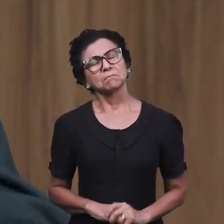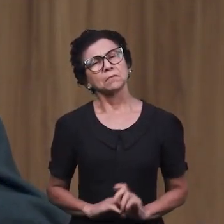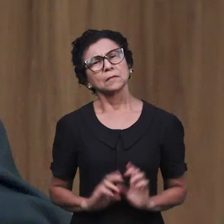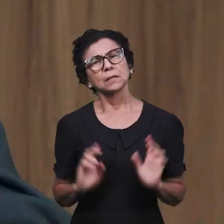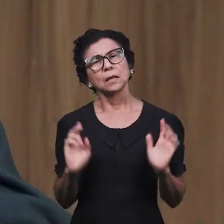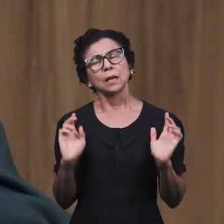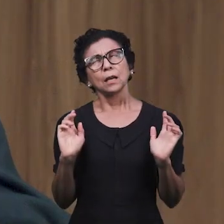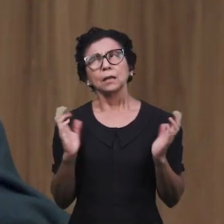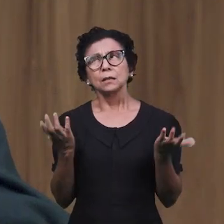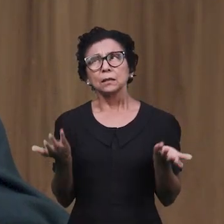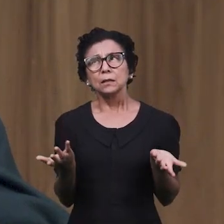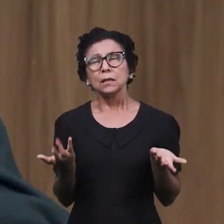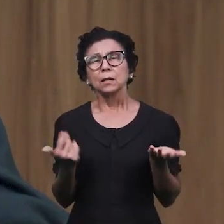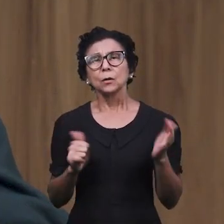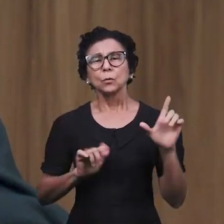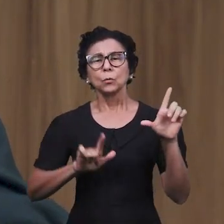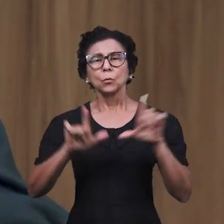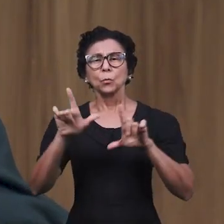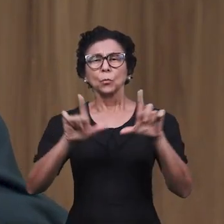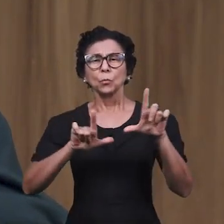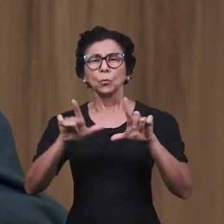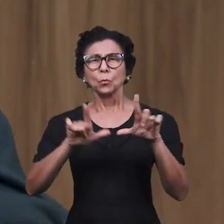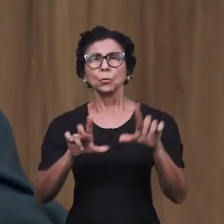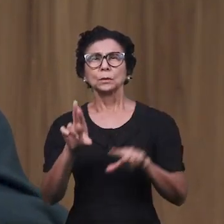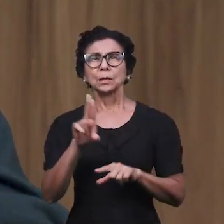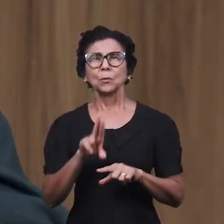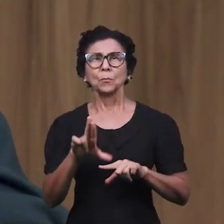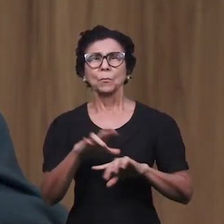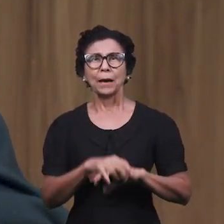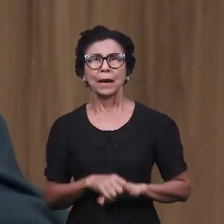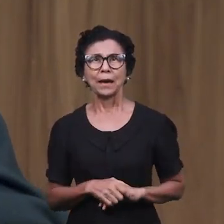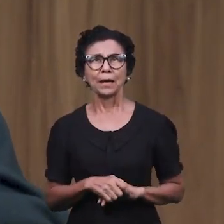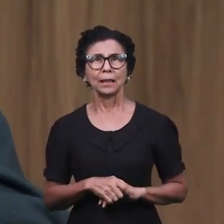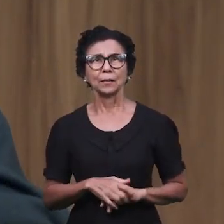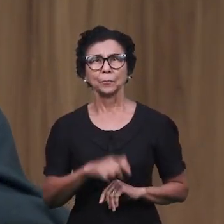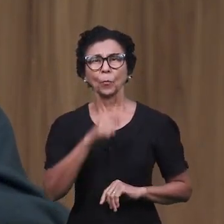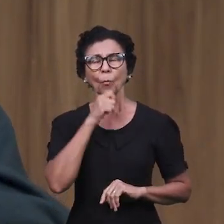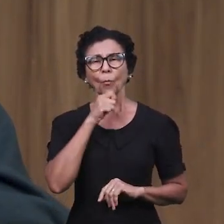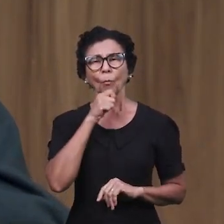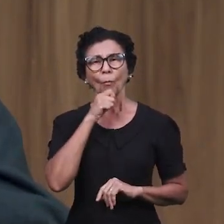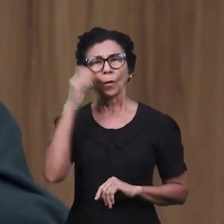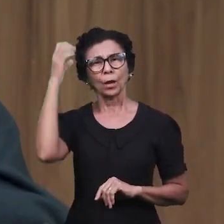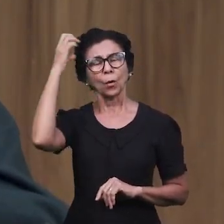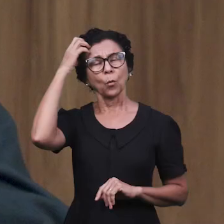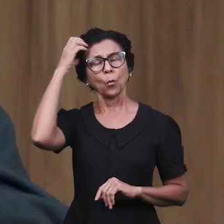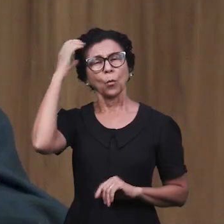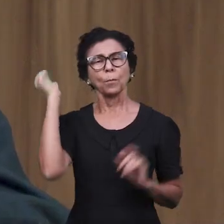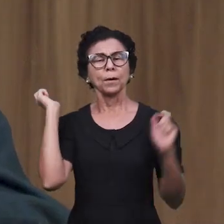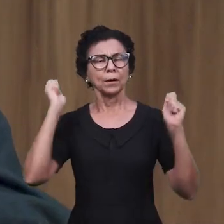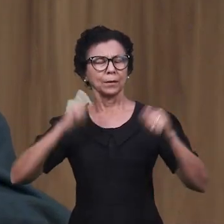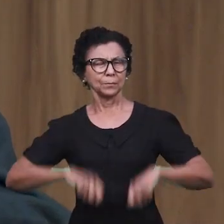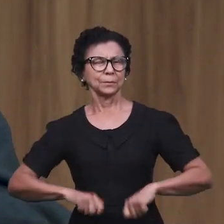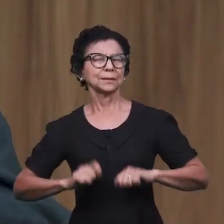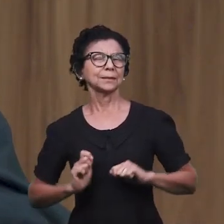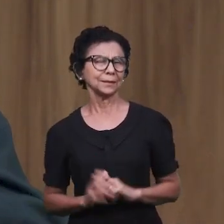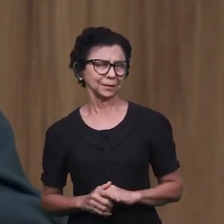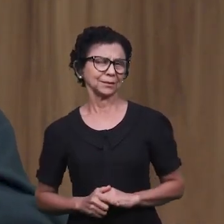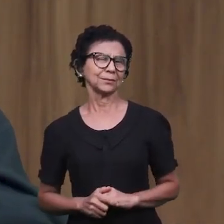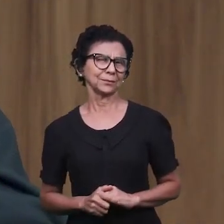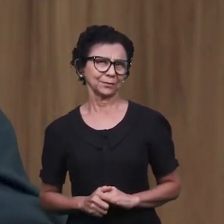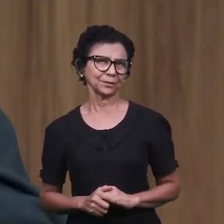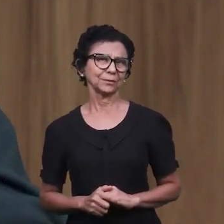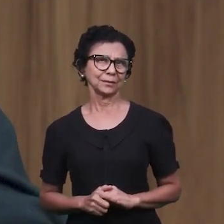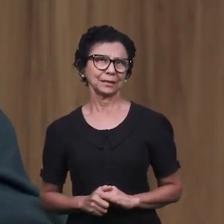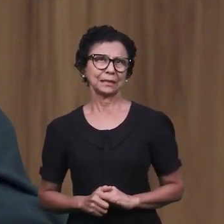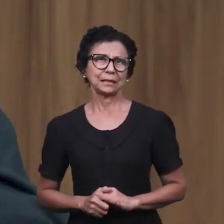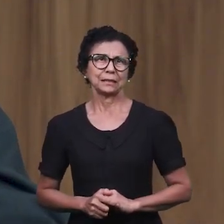possível um uso de telas sem culpa? É um dos temas que nós queremos reforçar neste episódio. Eu acho que